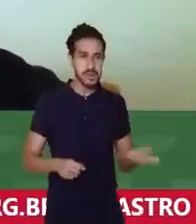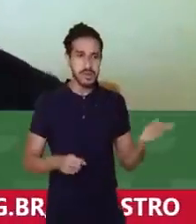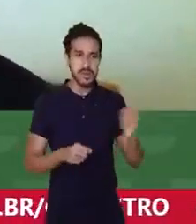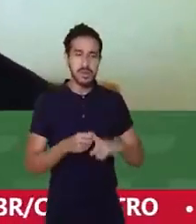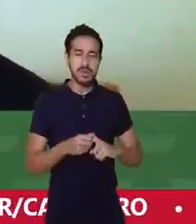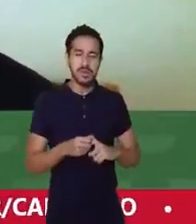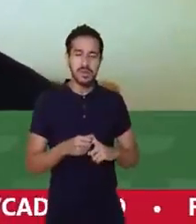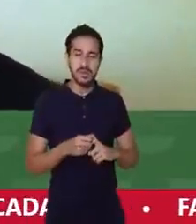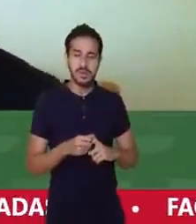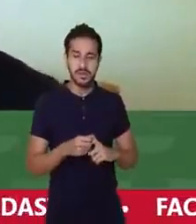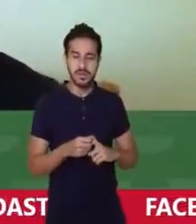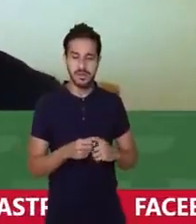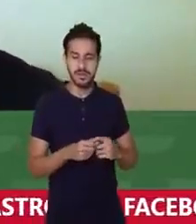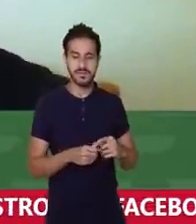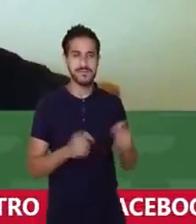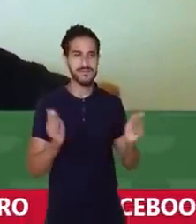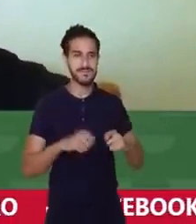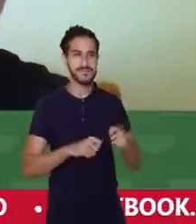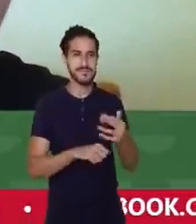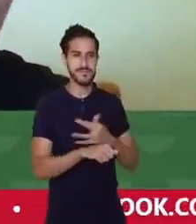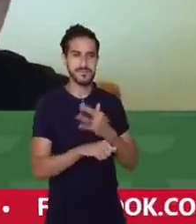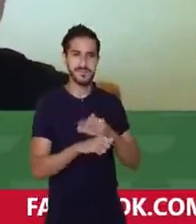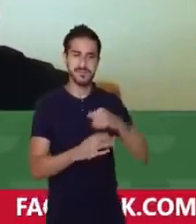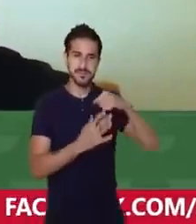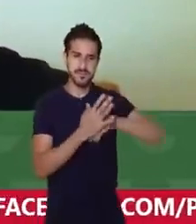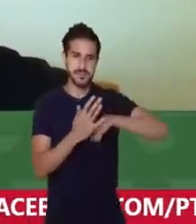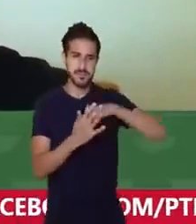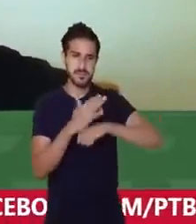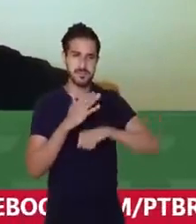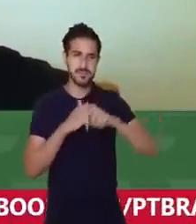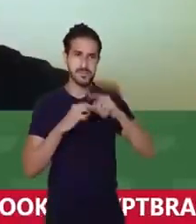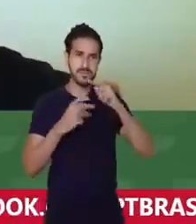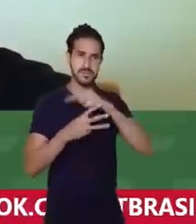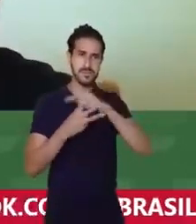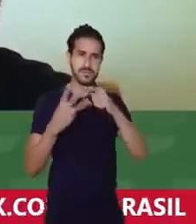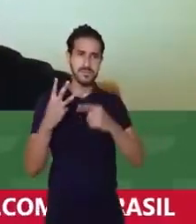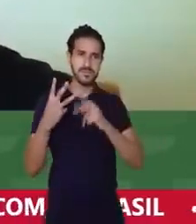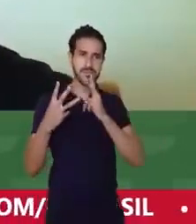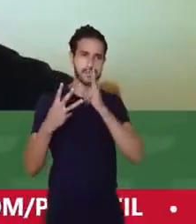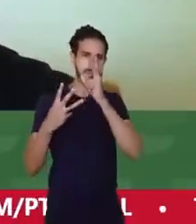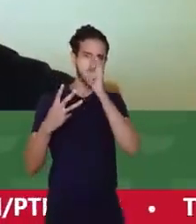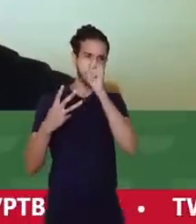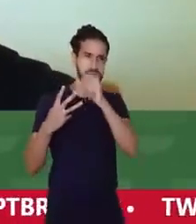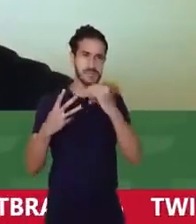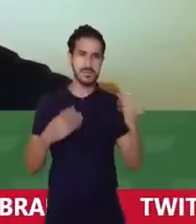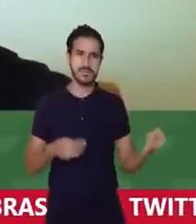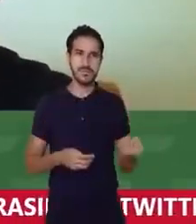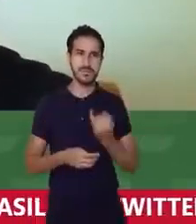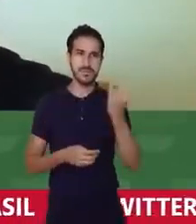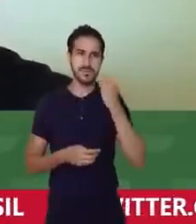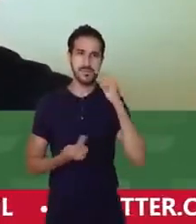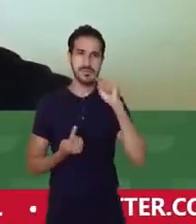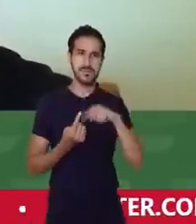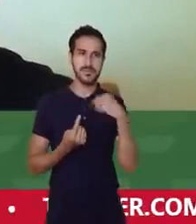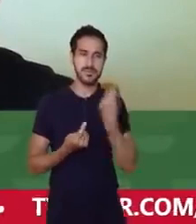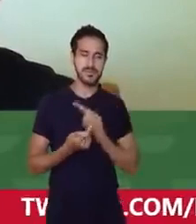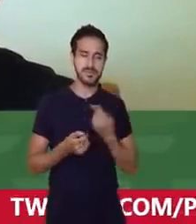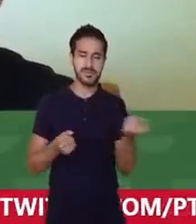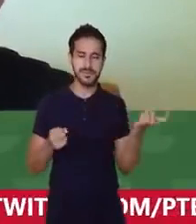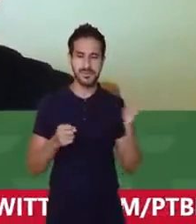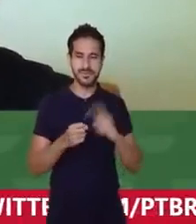capacidade de resistir, de reorganizar e lutar, essas três forças, elas são cruciais para nos